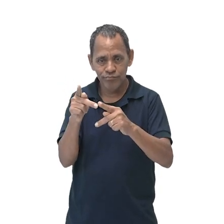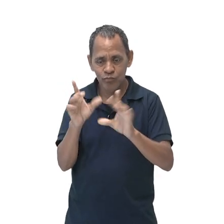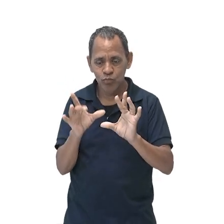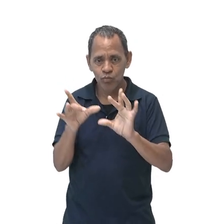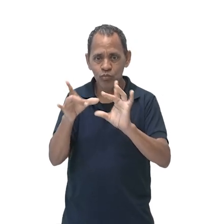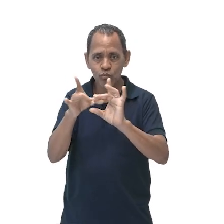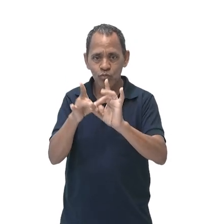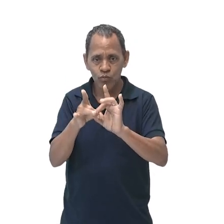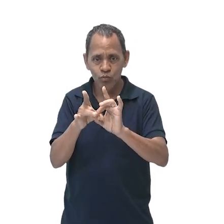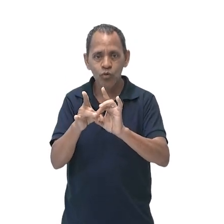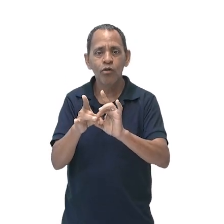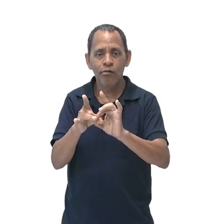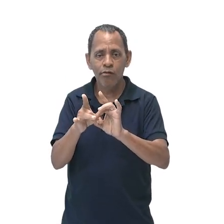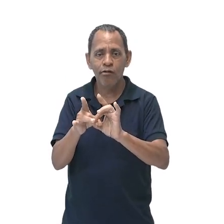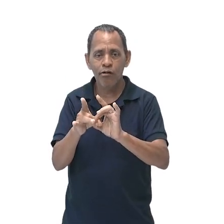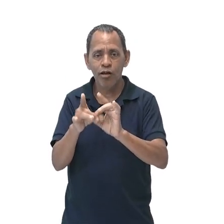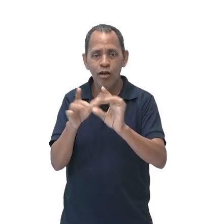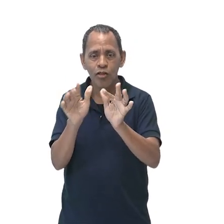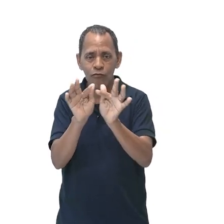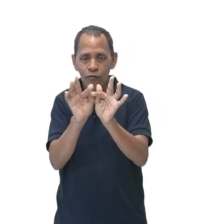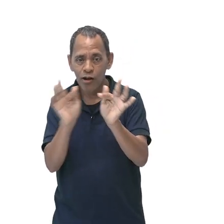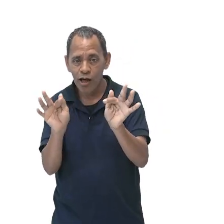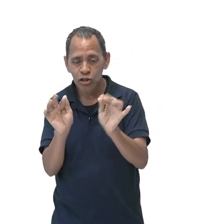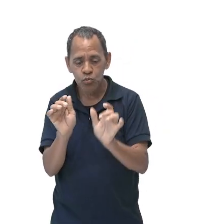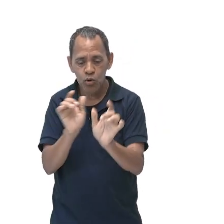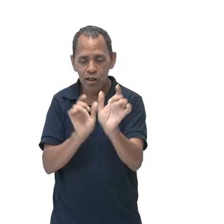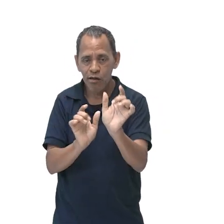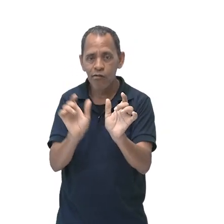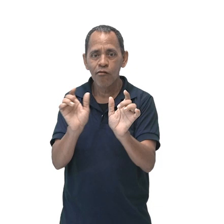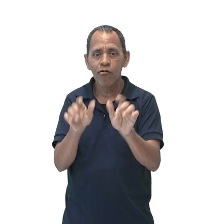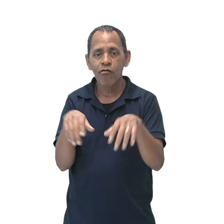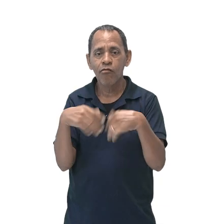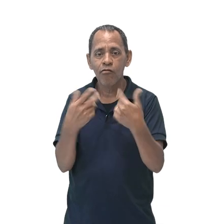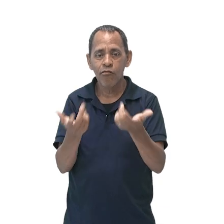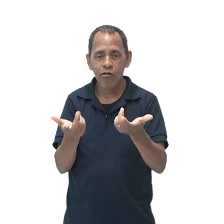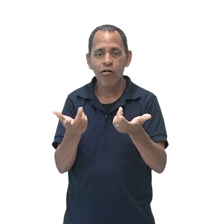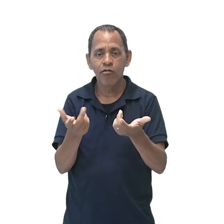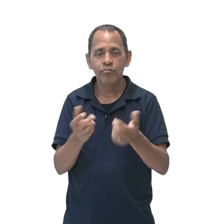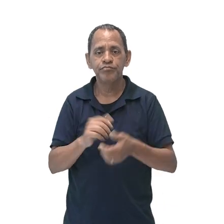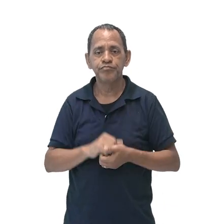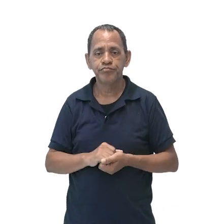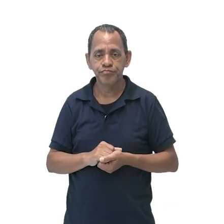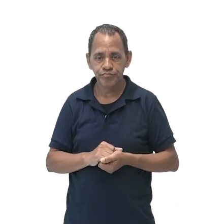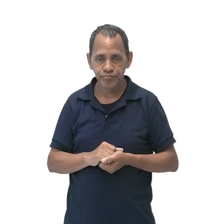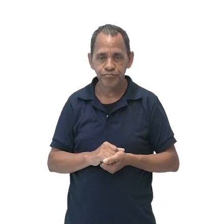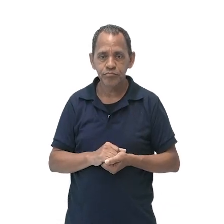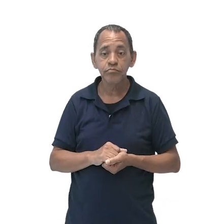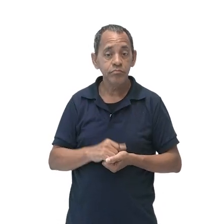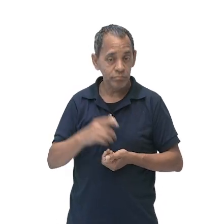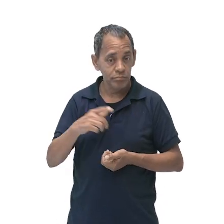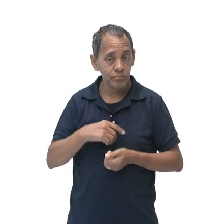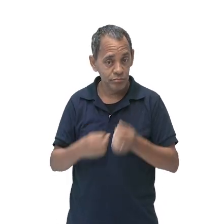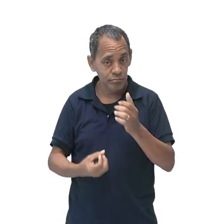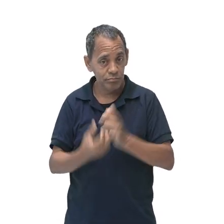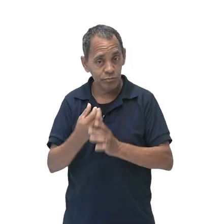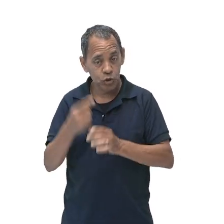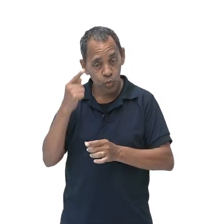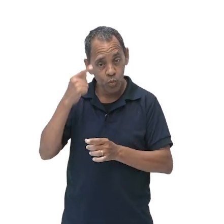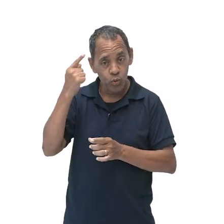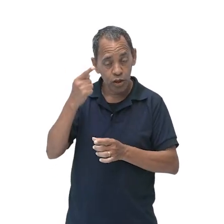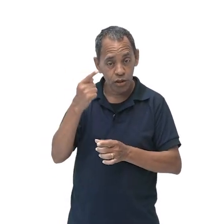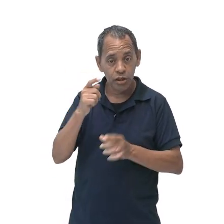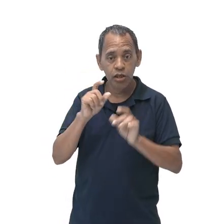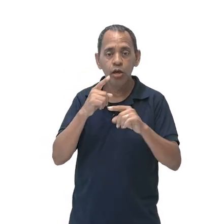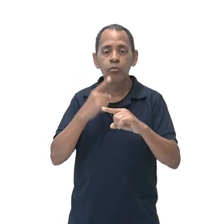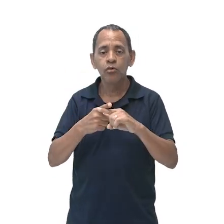conecta aí os enunciados também, e ao conectar também temos uma ideia estabelecida pela presença